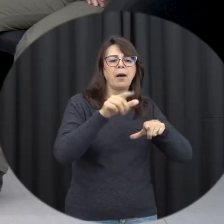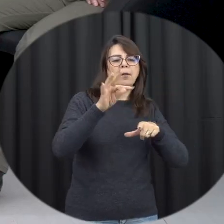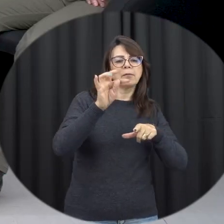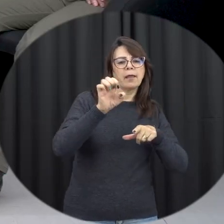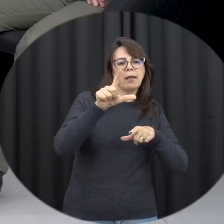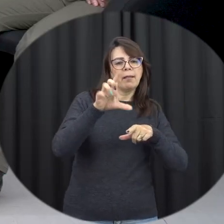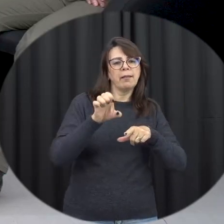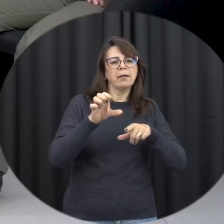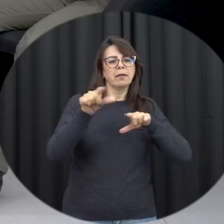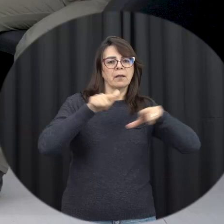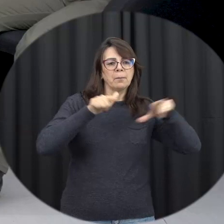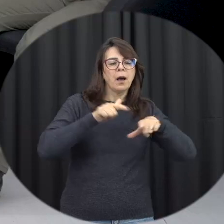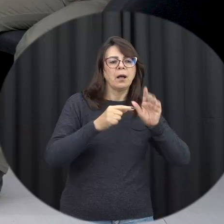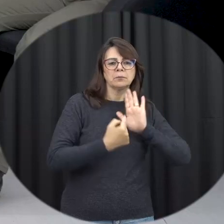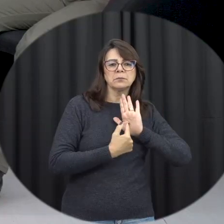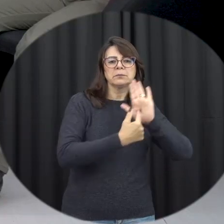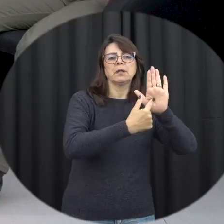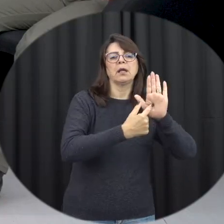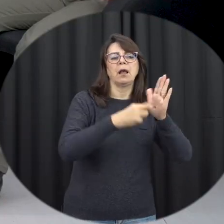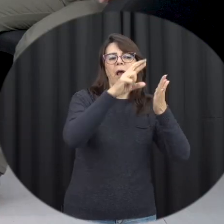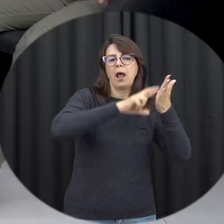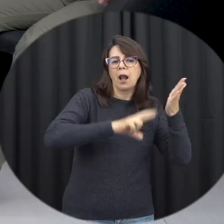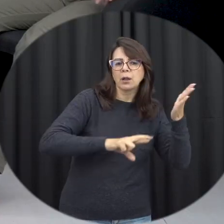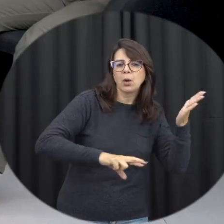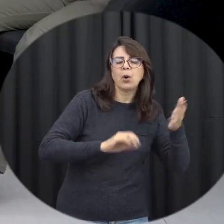fazia teletrabalho, eu apresentei os relatórios